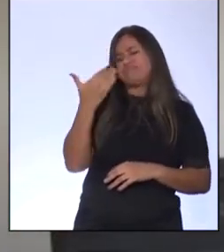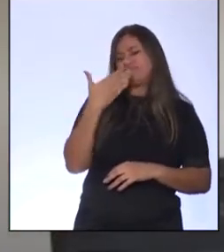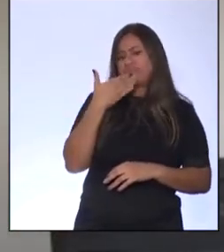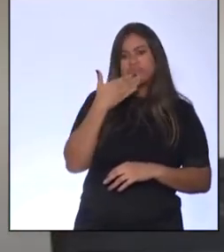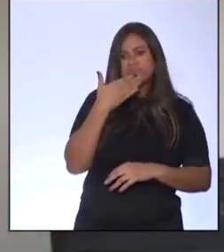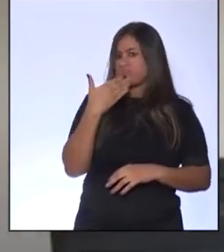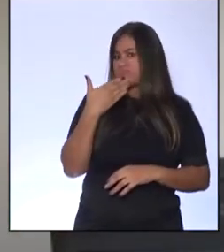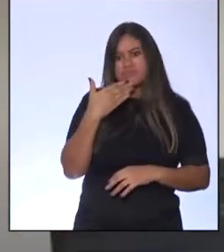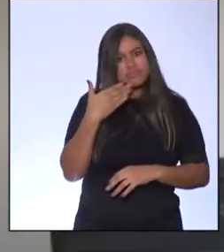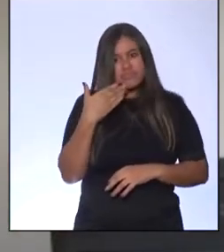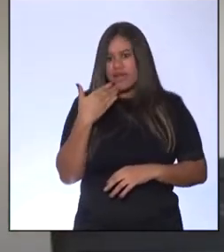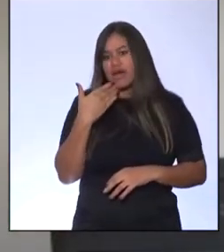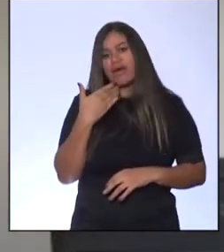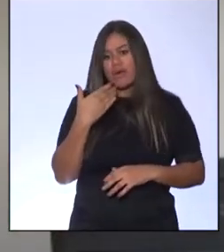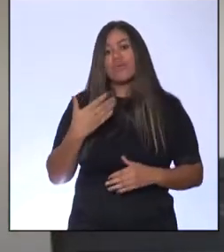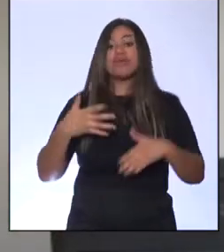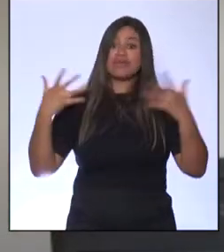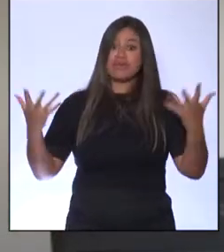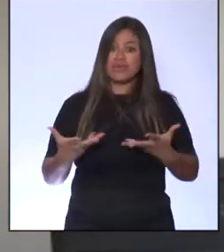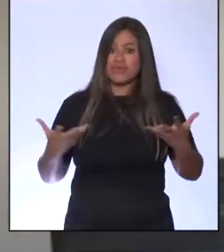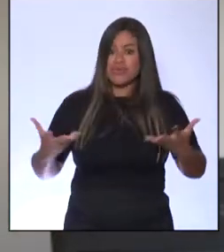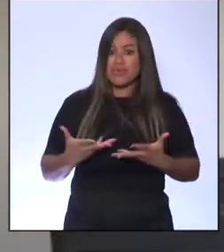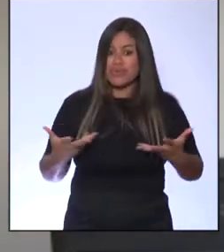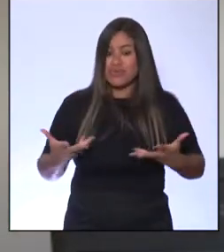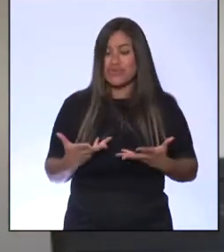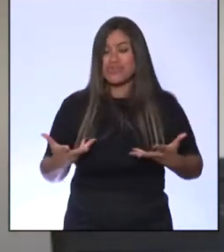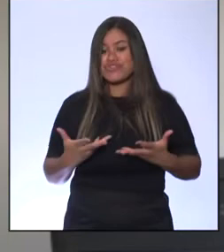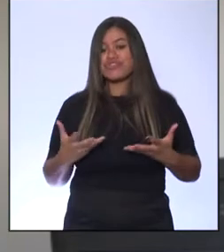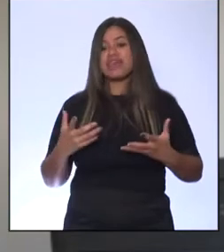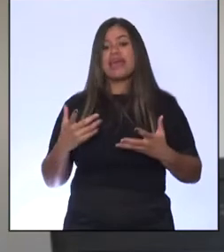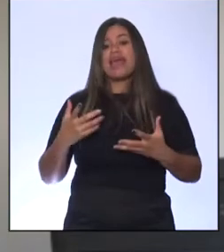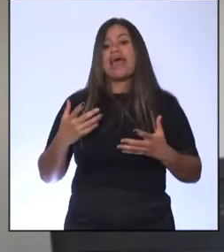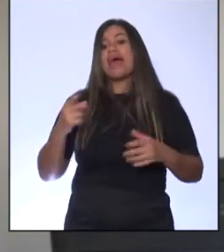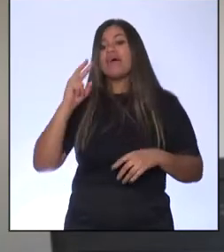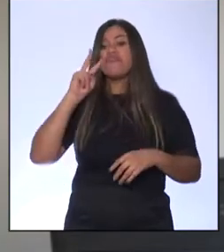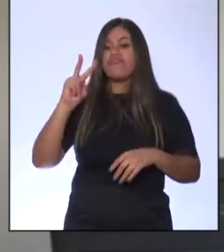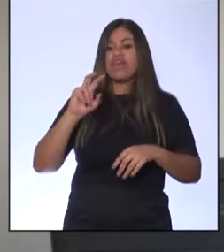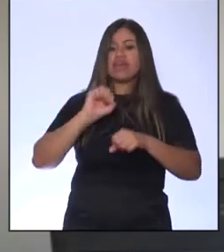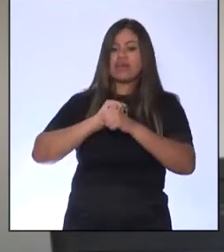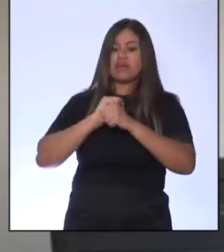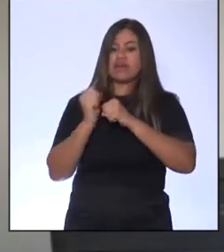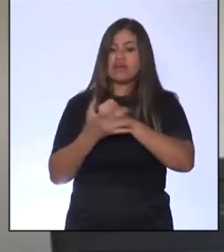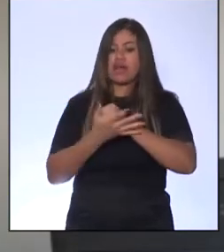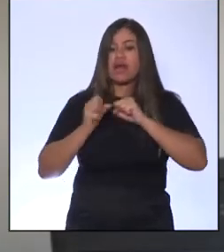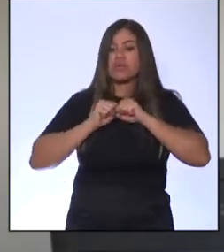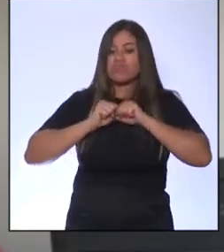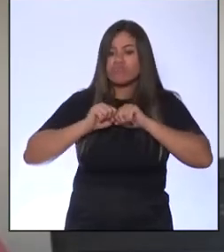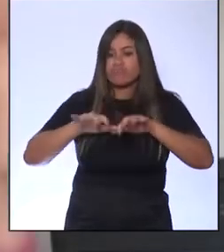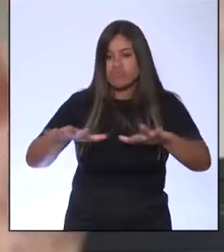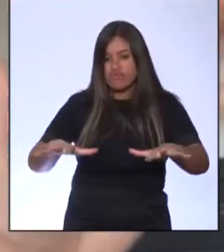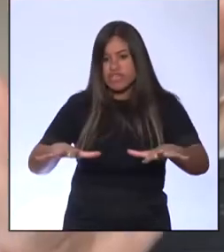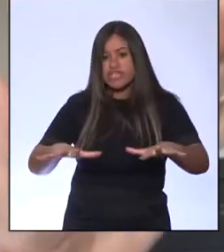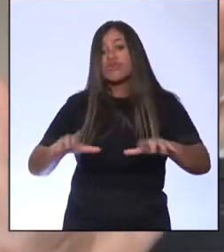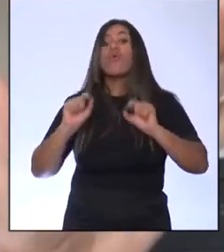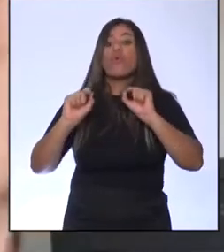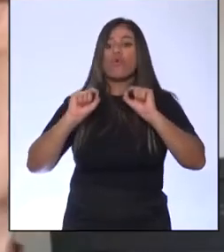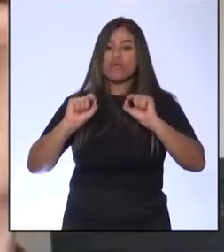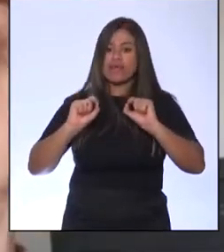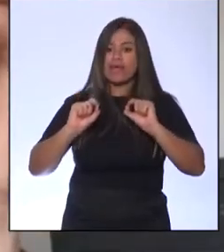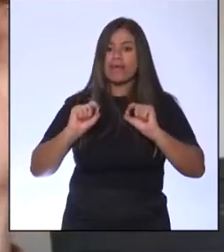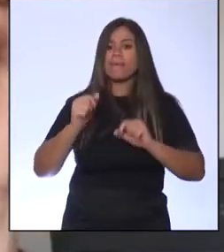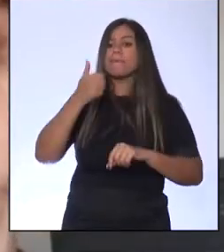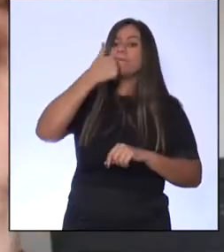que um legado legal que a gente vai ter da Covid é que pais e mães no mundo inteiro